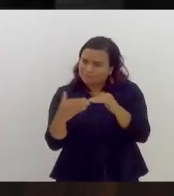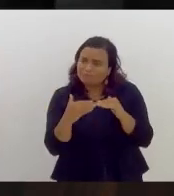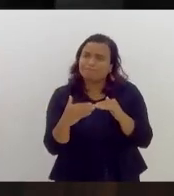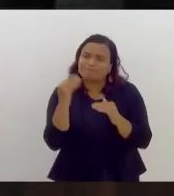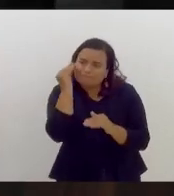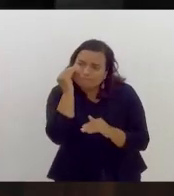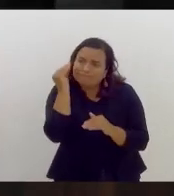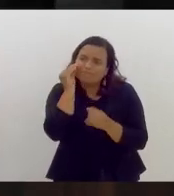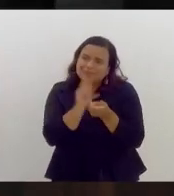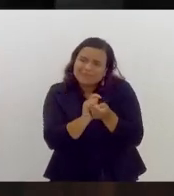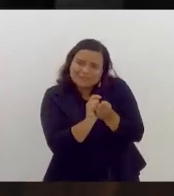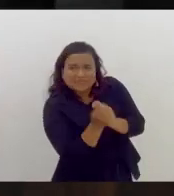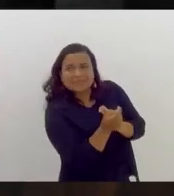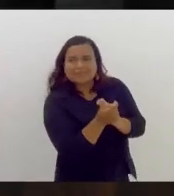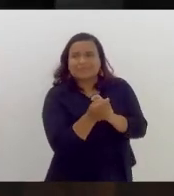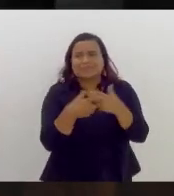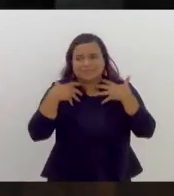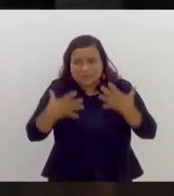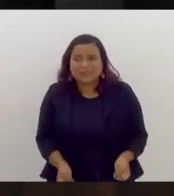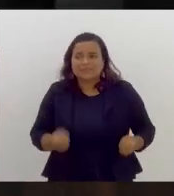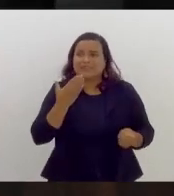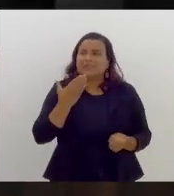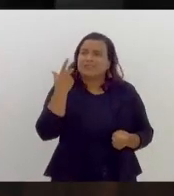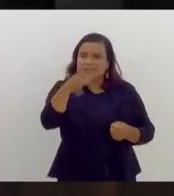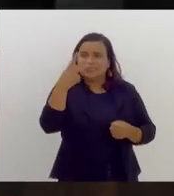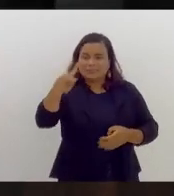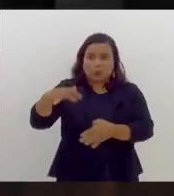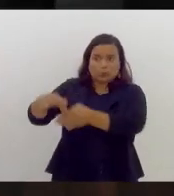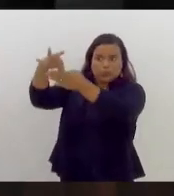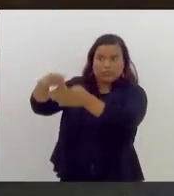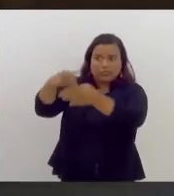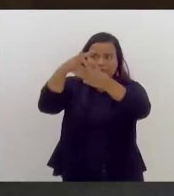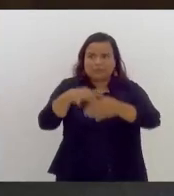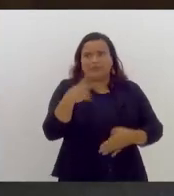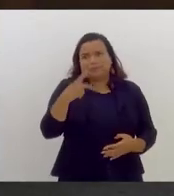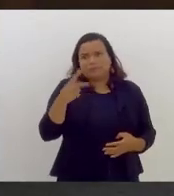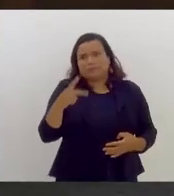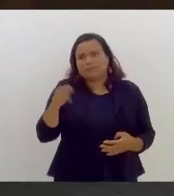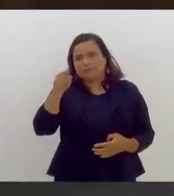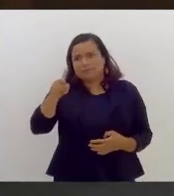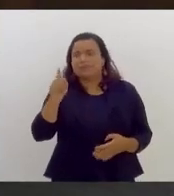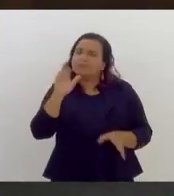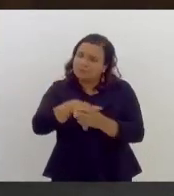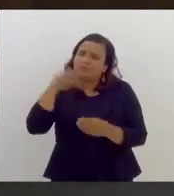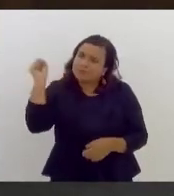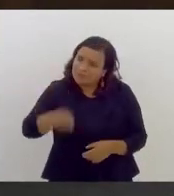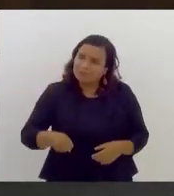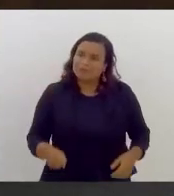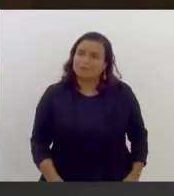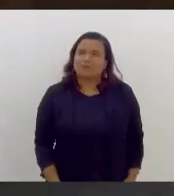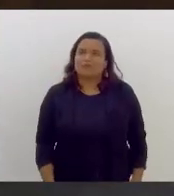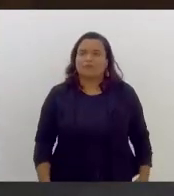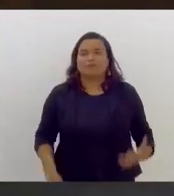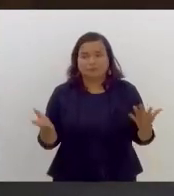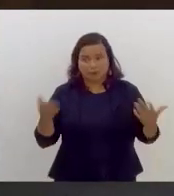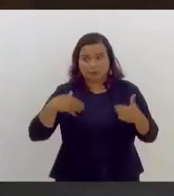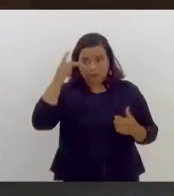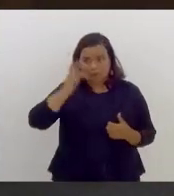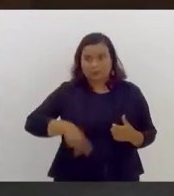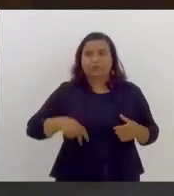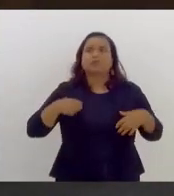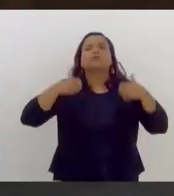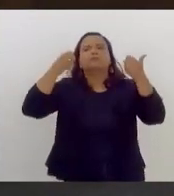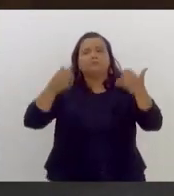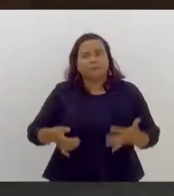possa fazer um apelo aos seus liderados senhor para que possam votar sim. Senhor presidente, eu vou fazer uma colocação para o